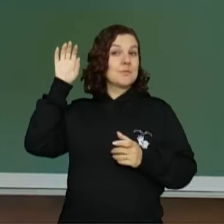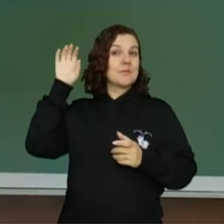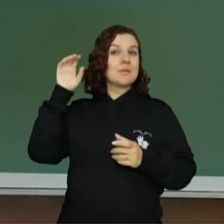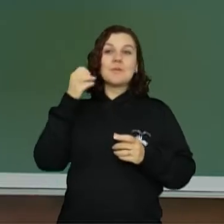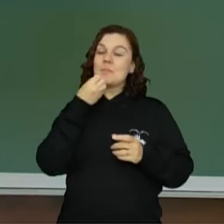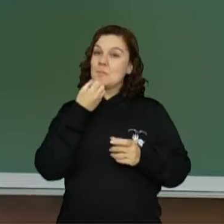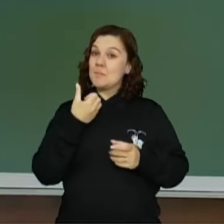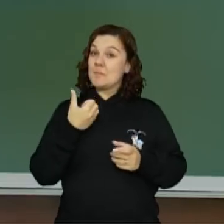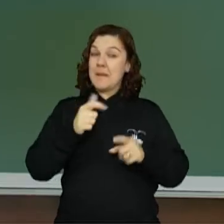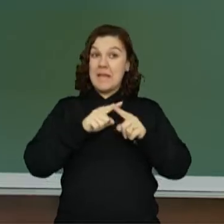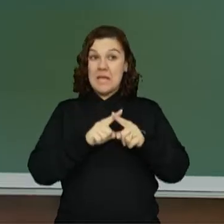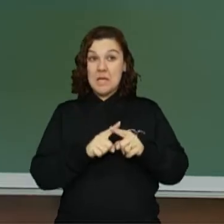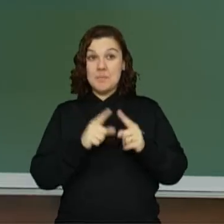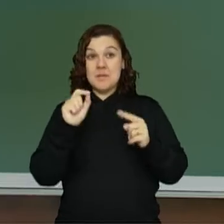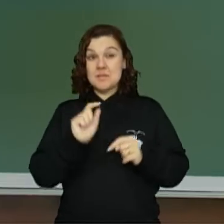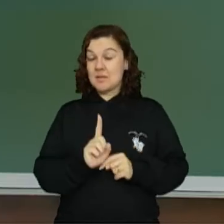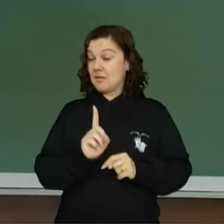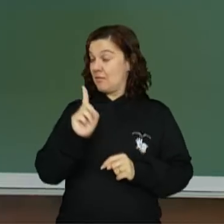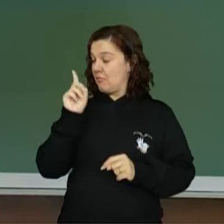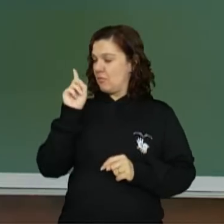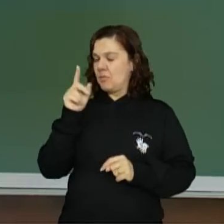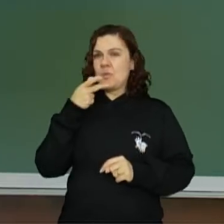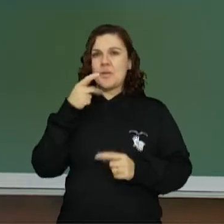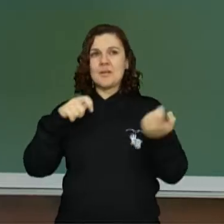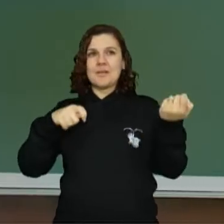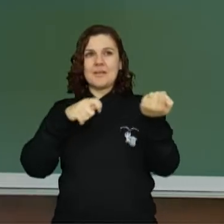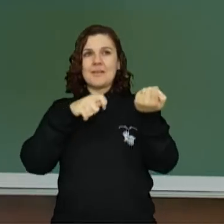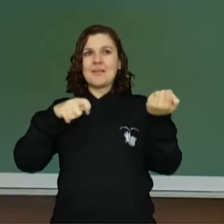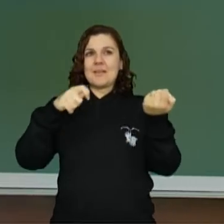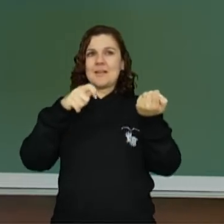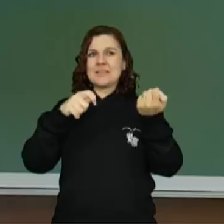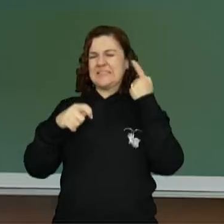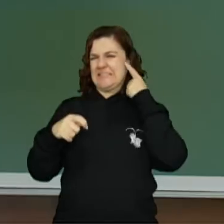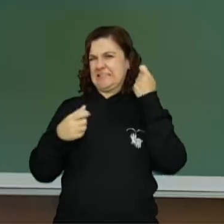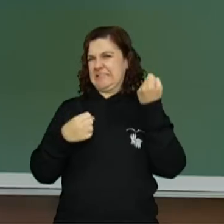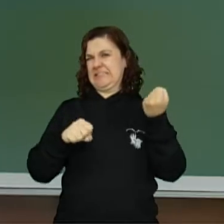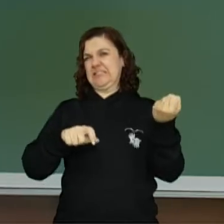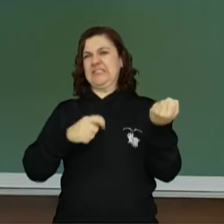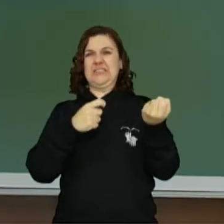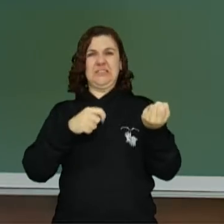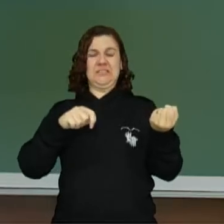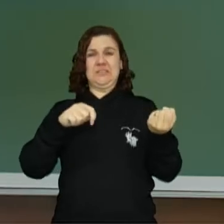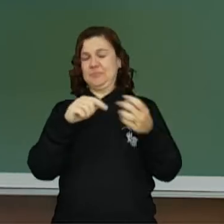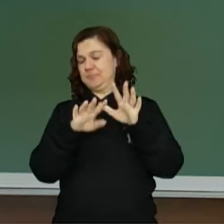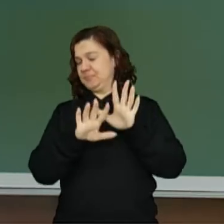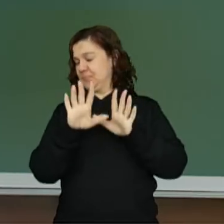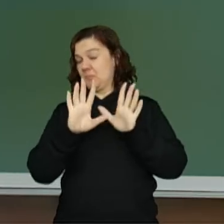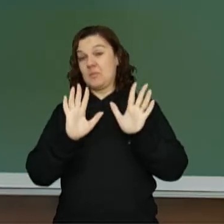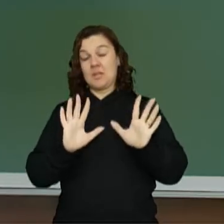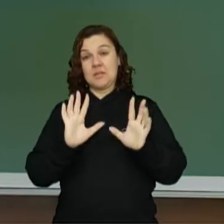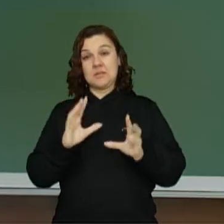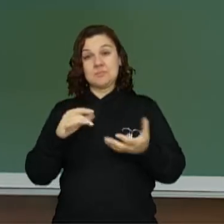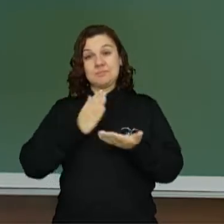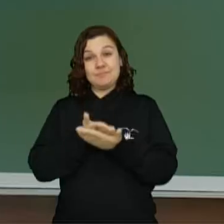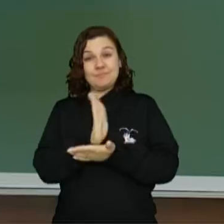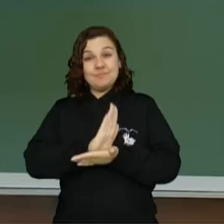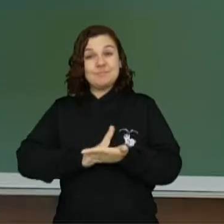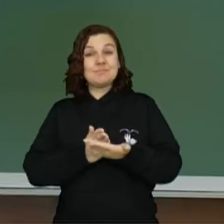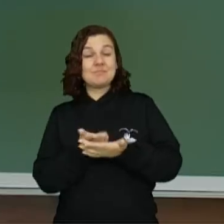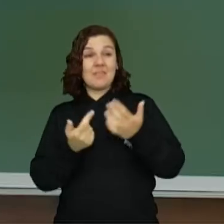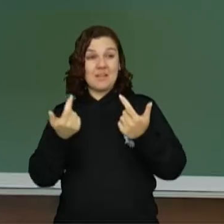Soam bem. Mas as notas aqui nesse instrumento, elas são estridentes. Então, elas gera